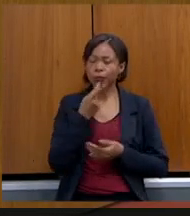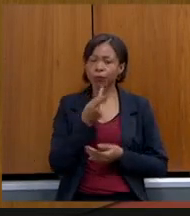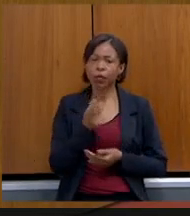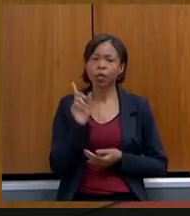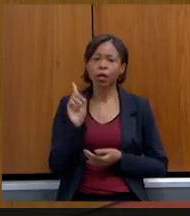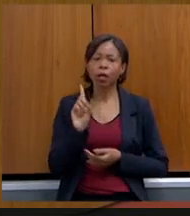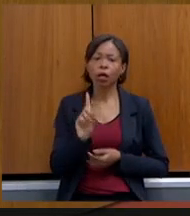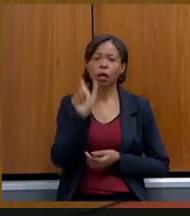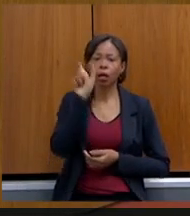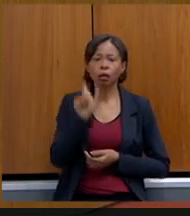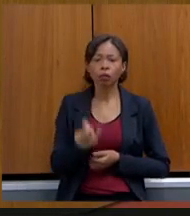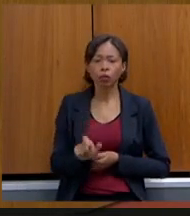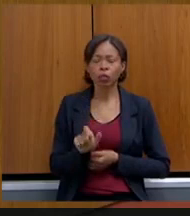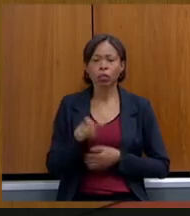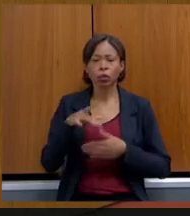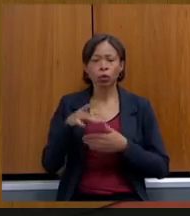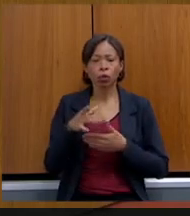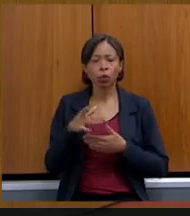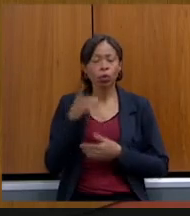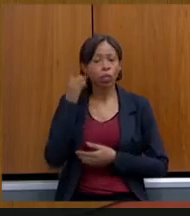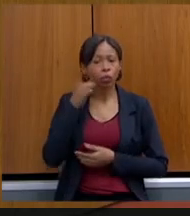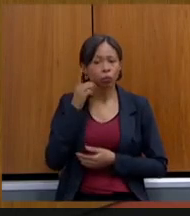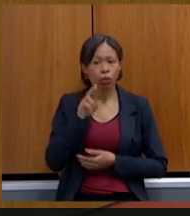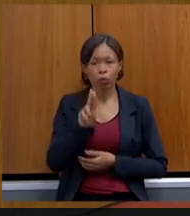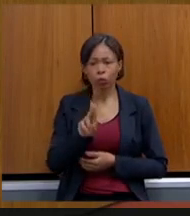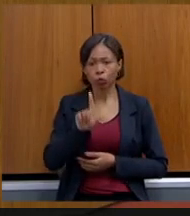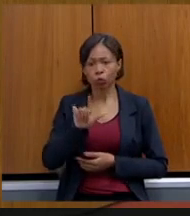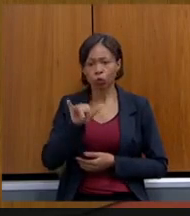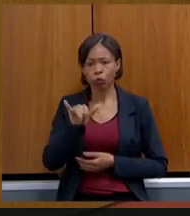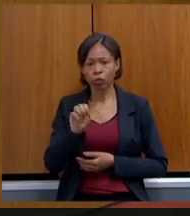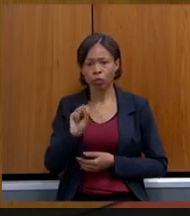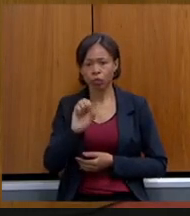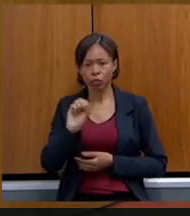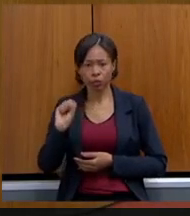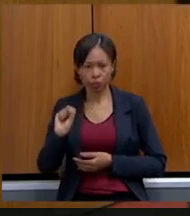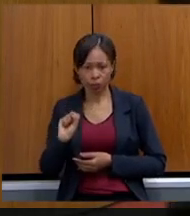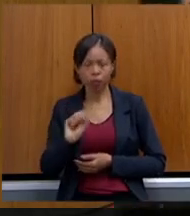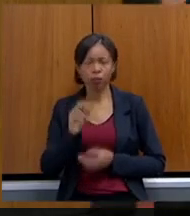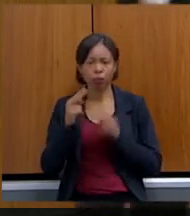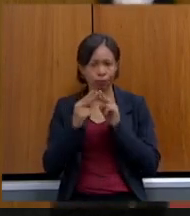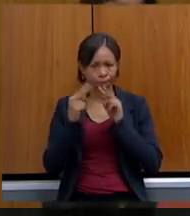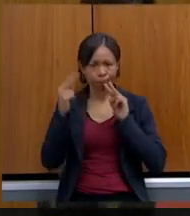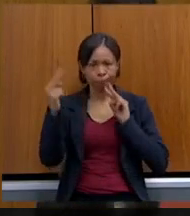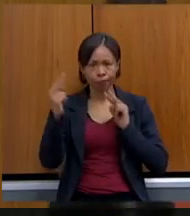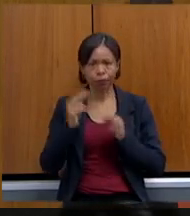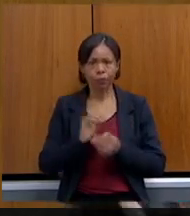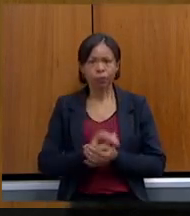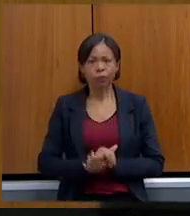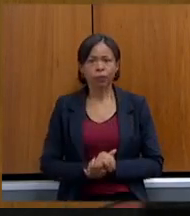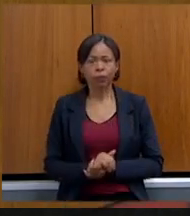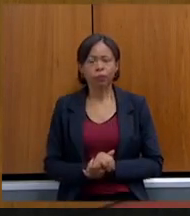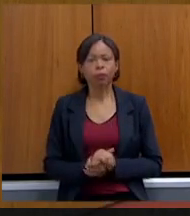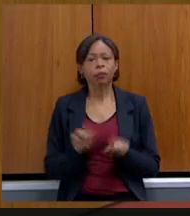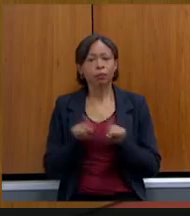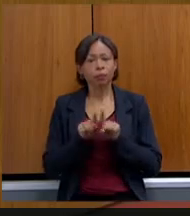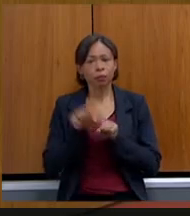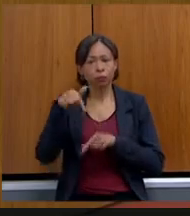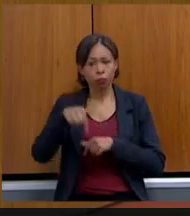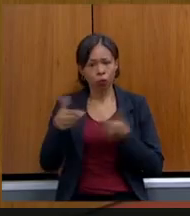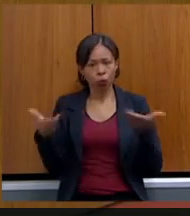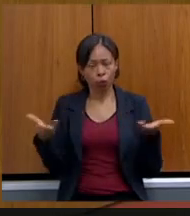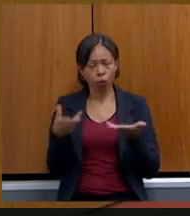a presença do deputado líder da minoria Deputado Ulysses Gomes presente virtualmente conosco e aqui presencialmente